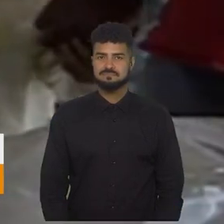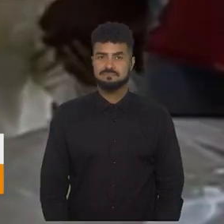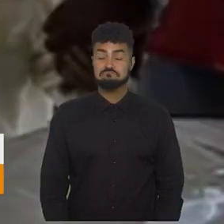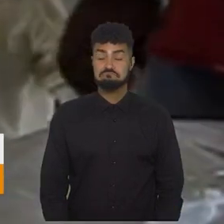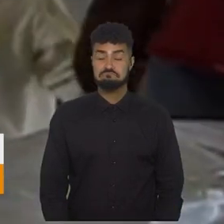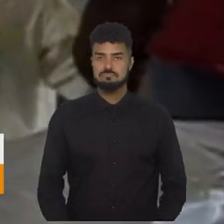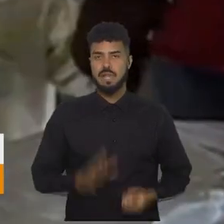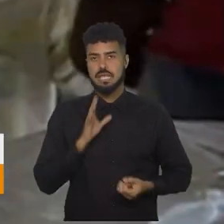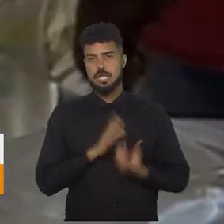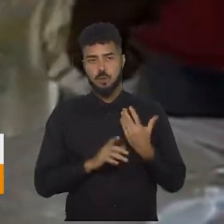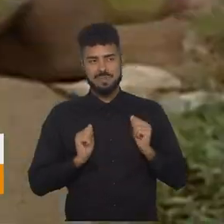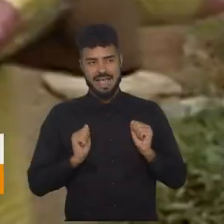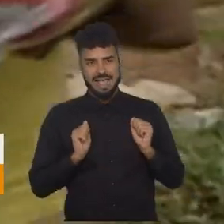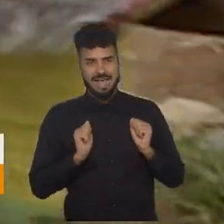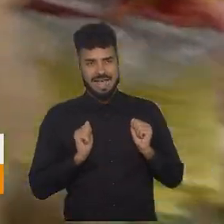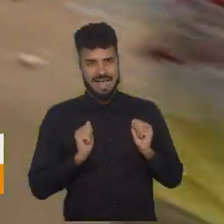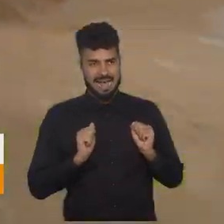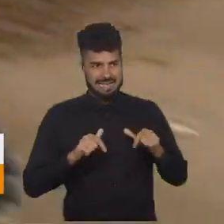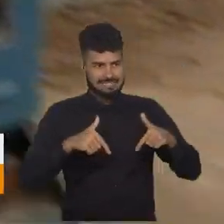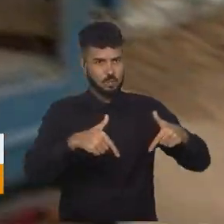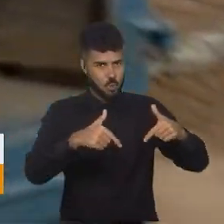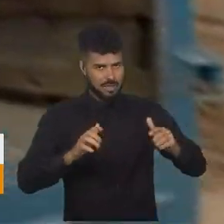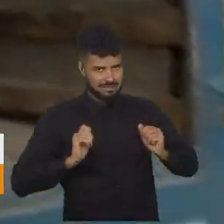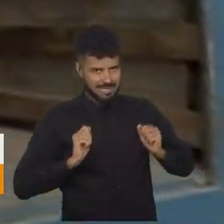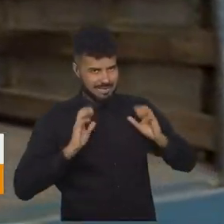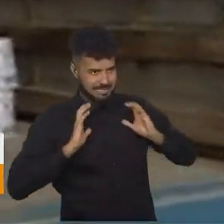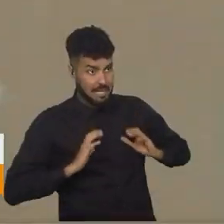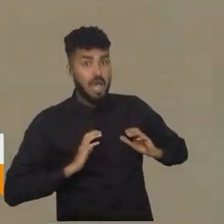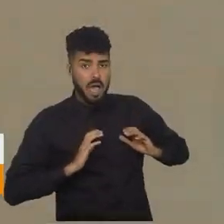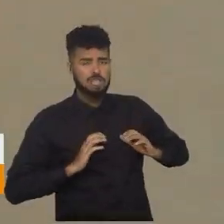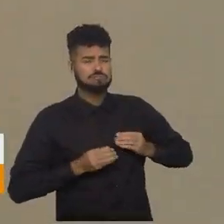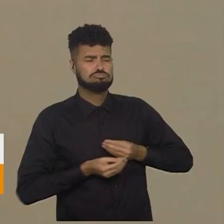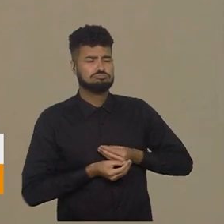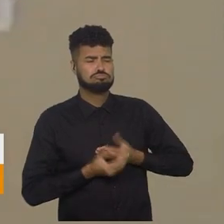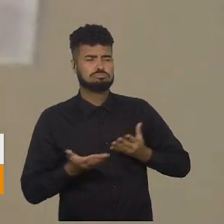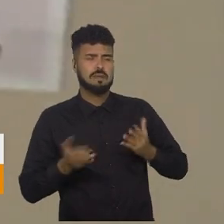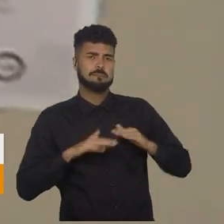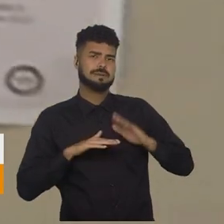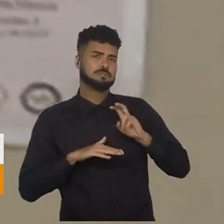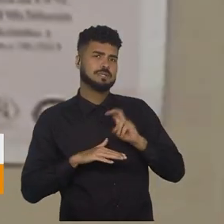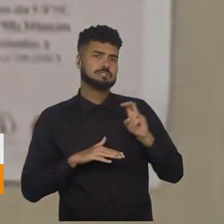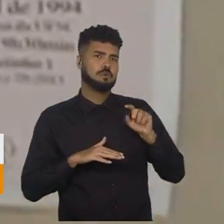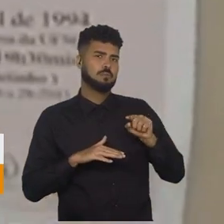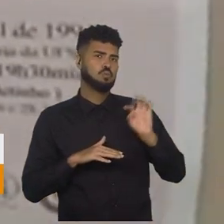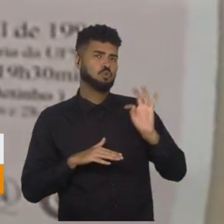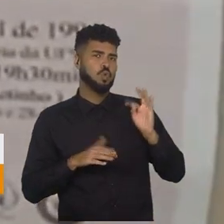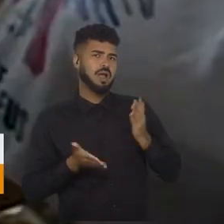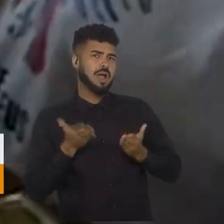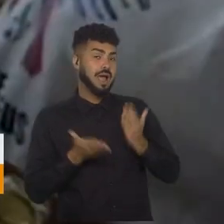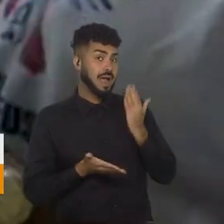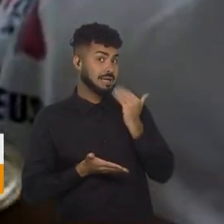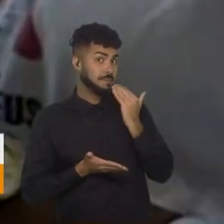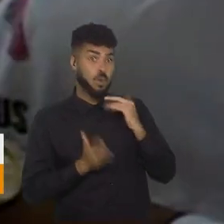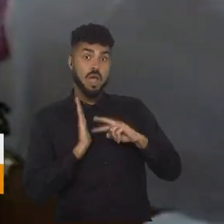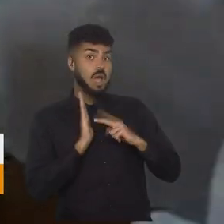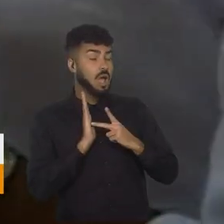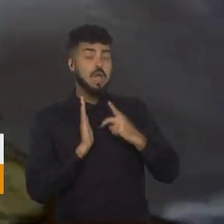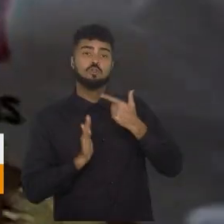Desde que foi criada, a Ação da Cidadania distribuiu mais de 55 mil toneladas de alimentos, o equivalente